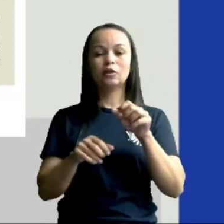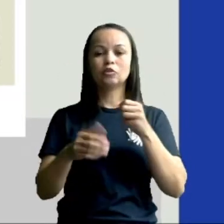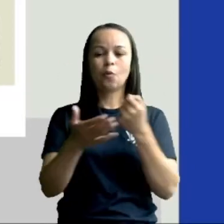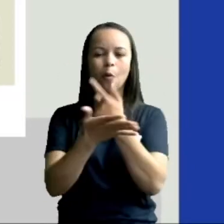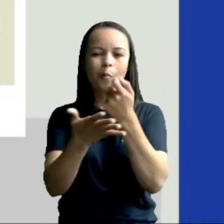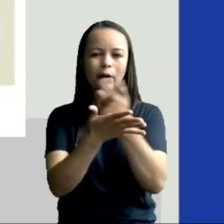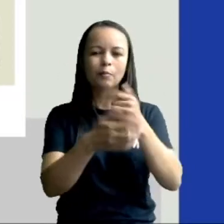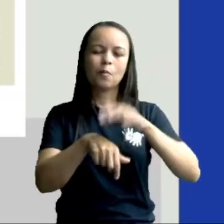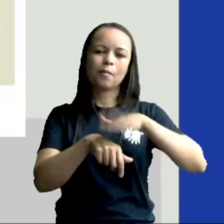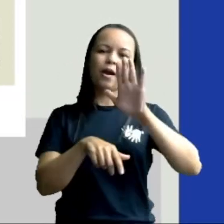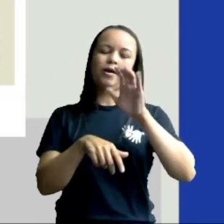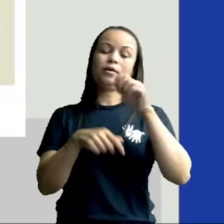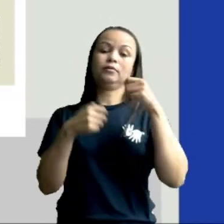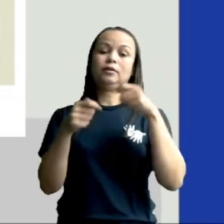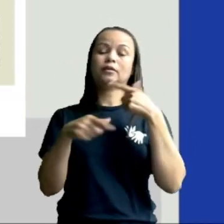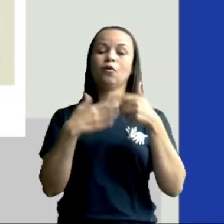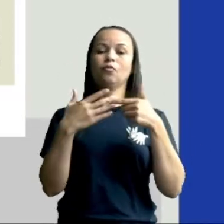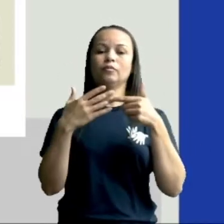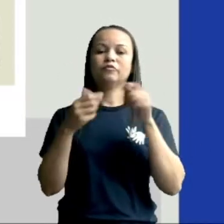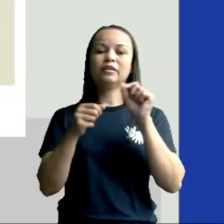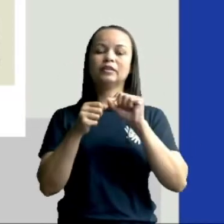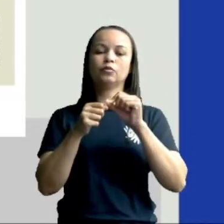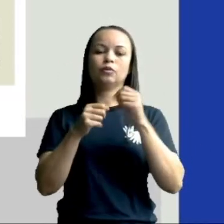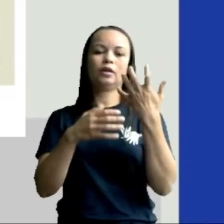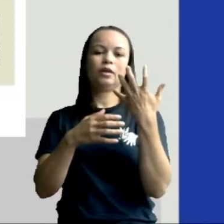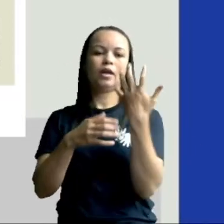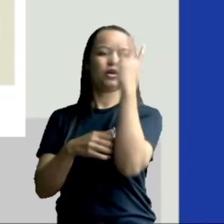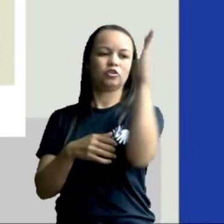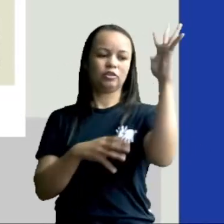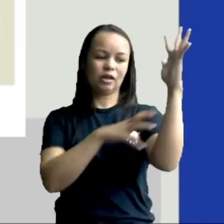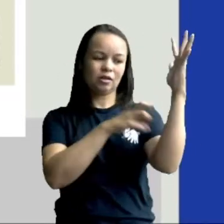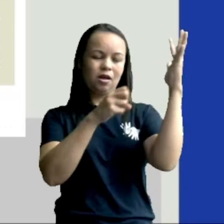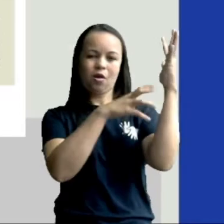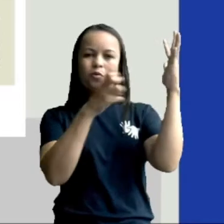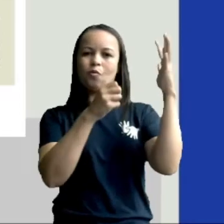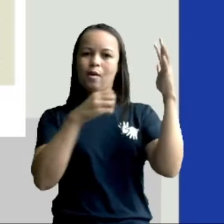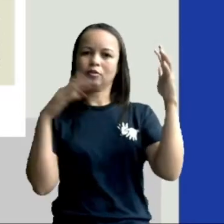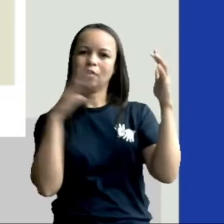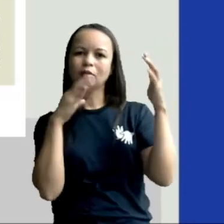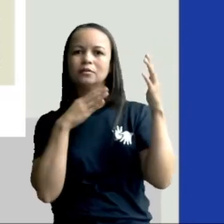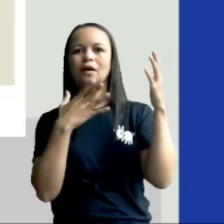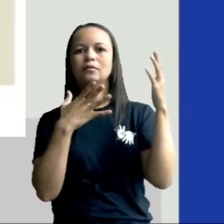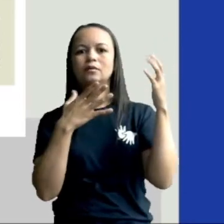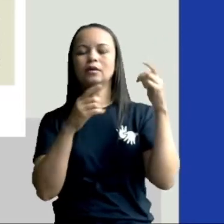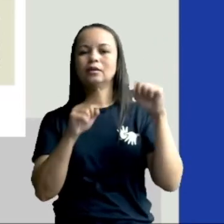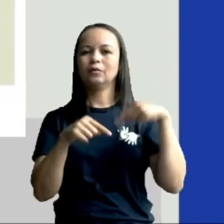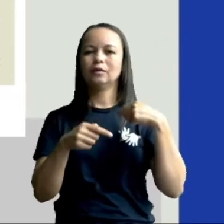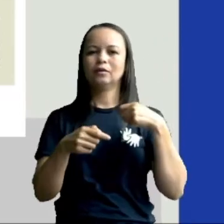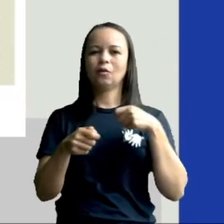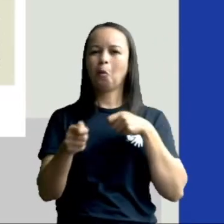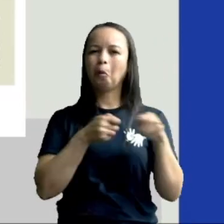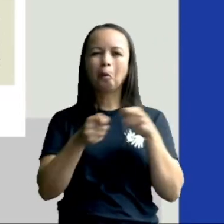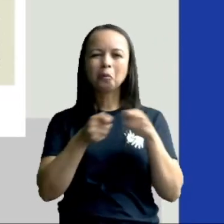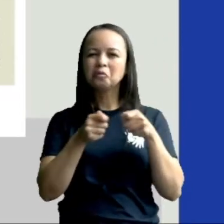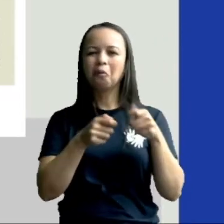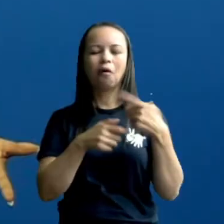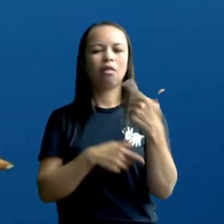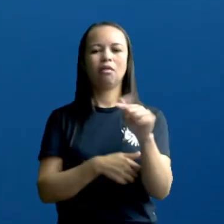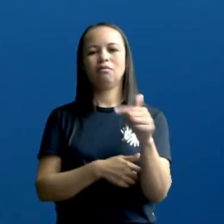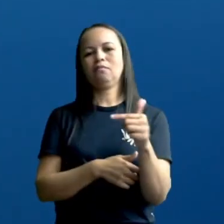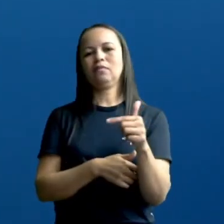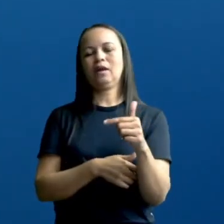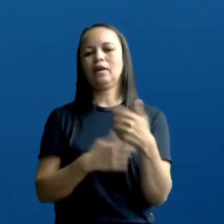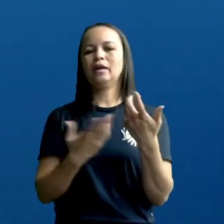a matéria-prima saia lá da extração com mais velocidade. E de um jeito que a gente não tem controle. E isso está